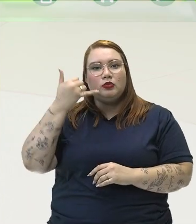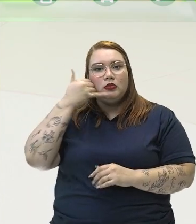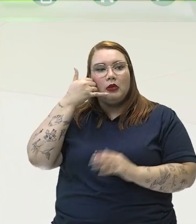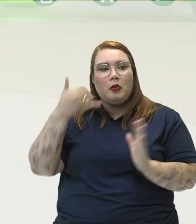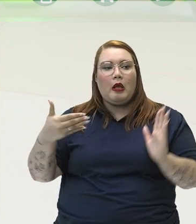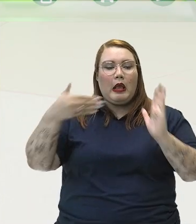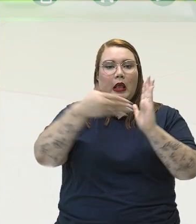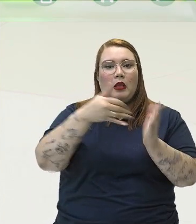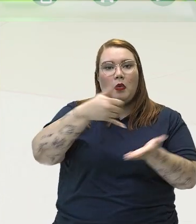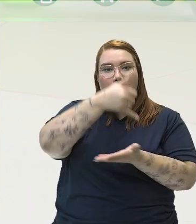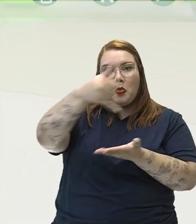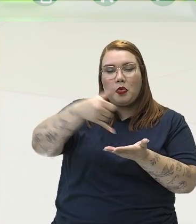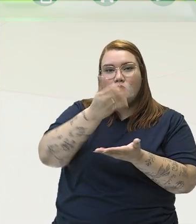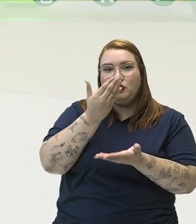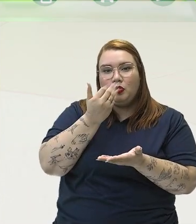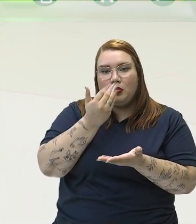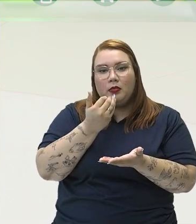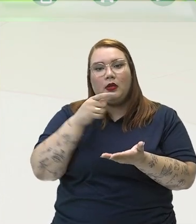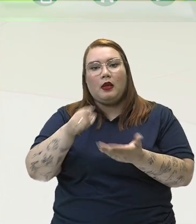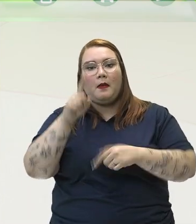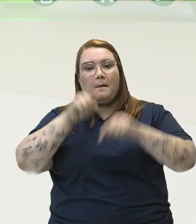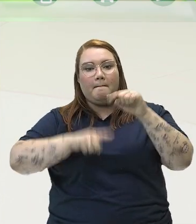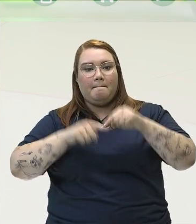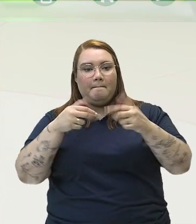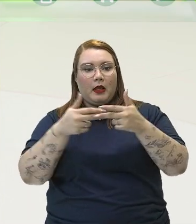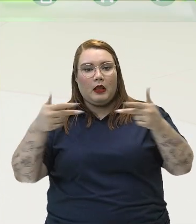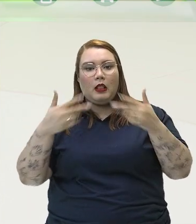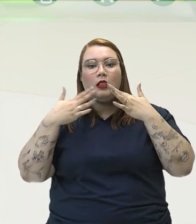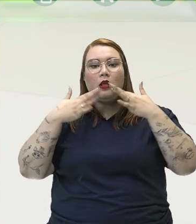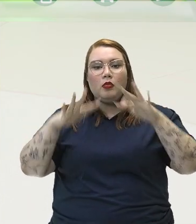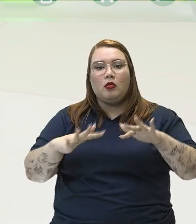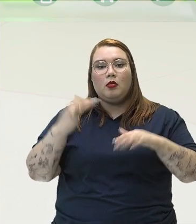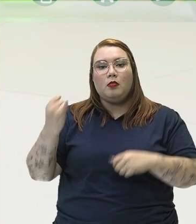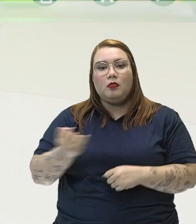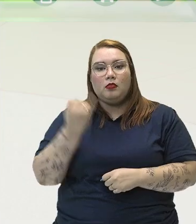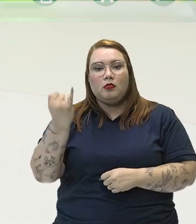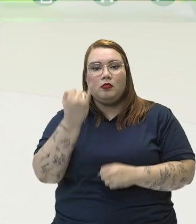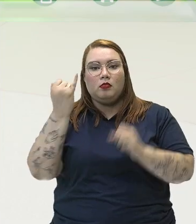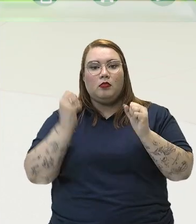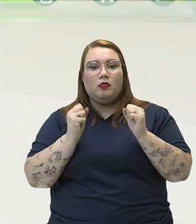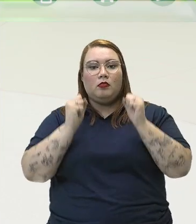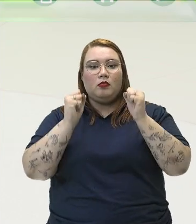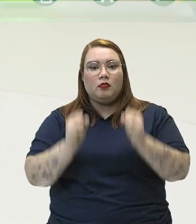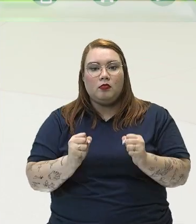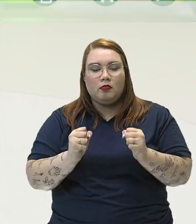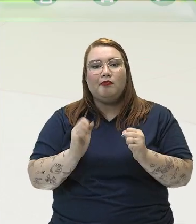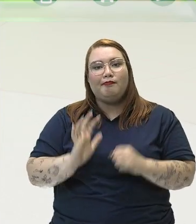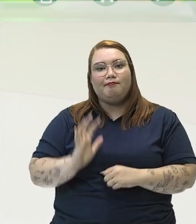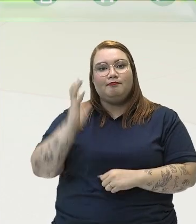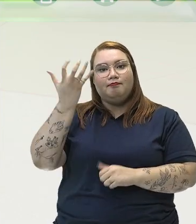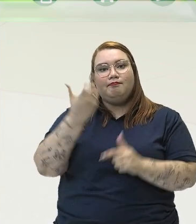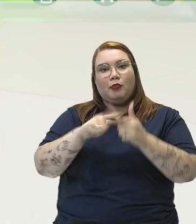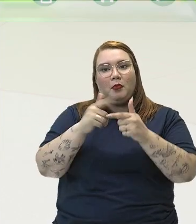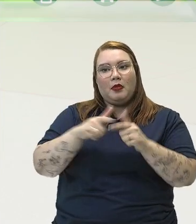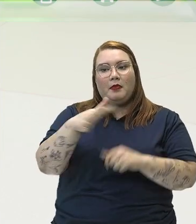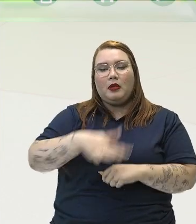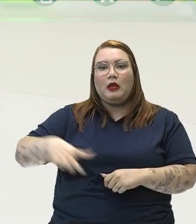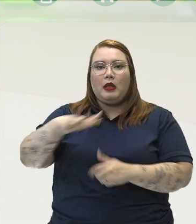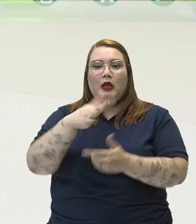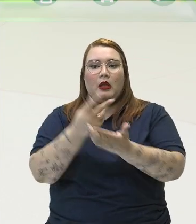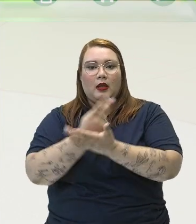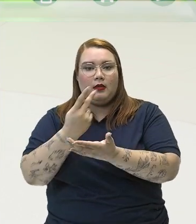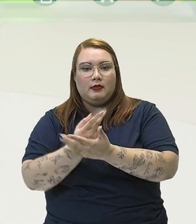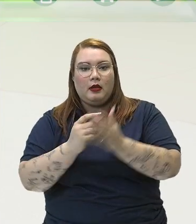de fritura, é uma matéria-prima valiosa que pode causar problemas no lugar errado. A